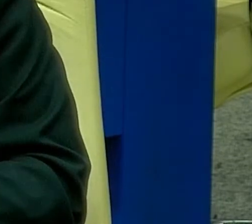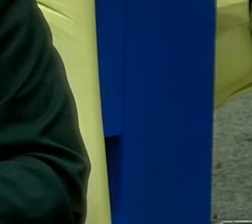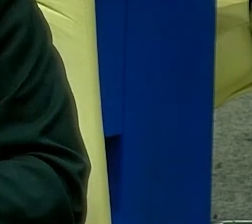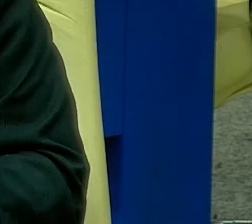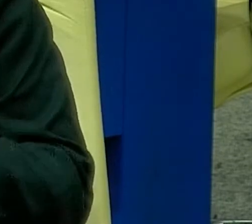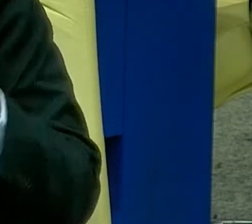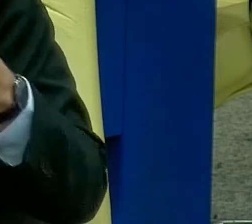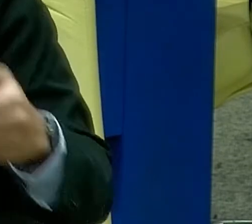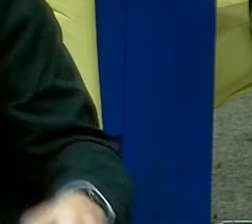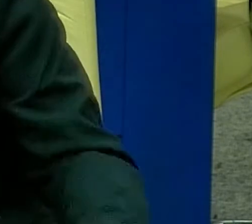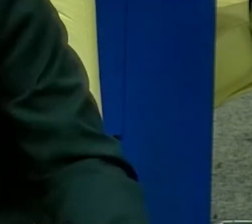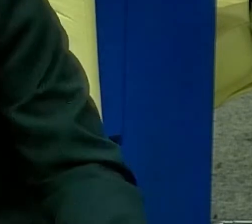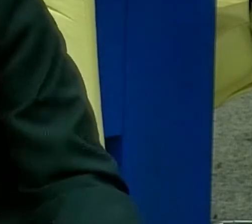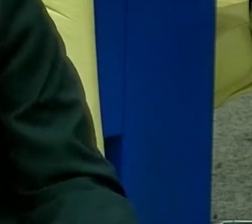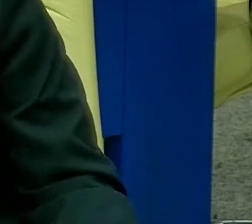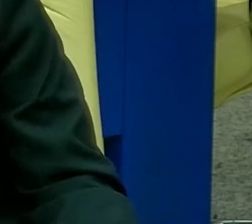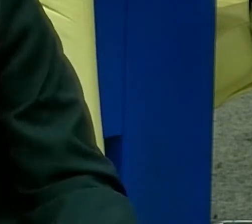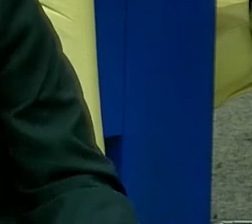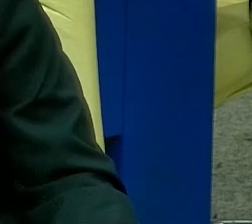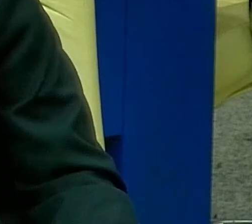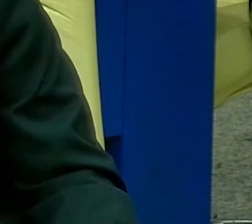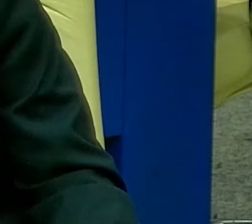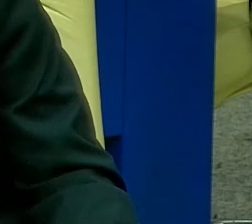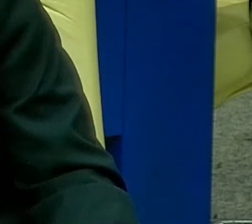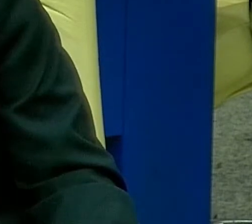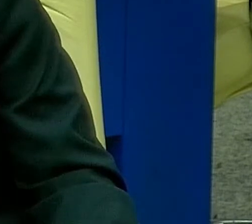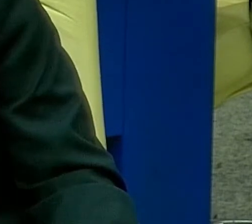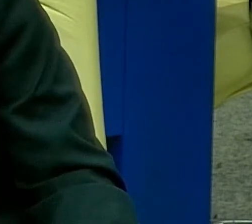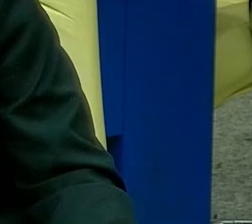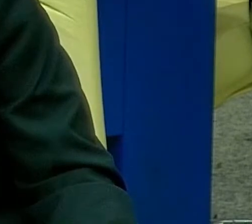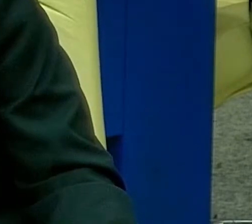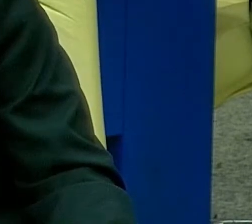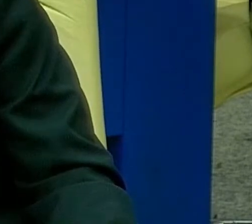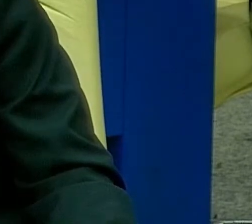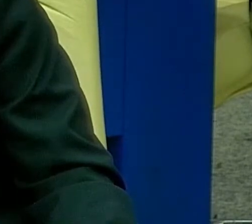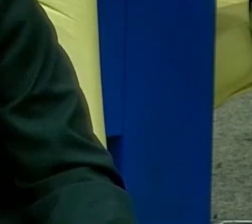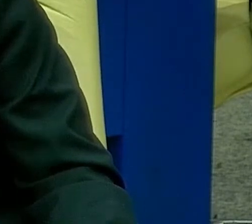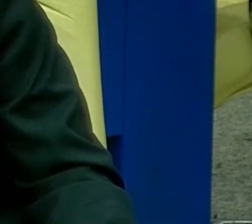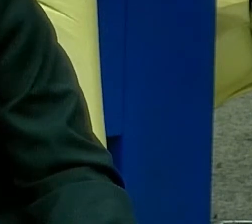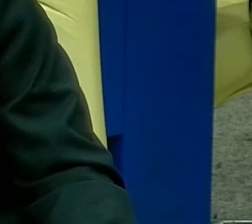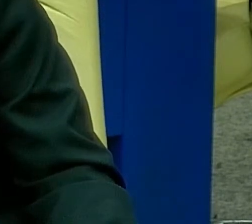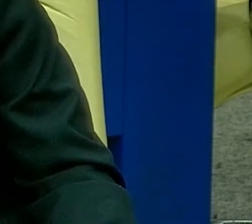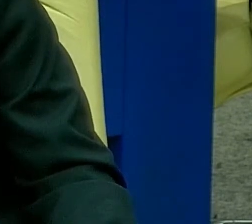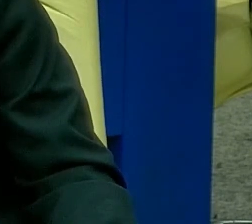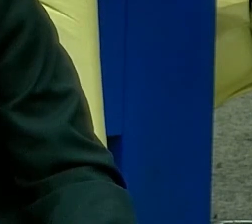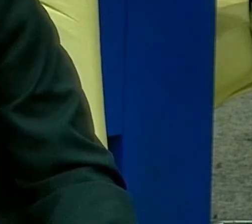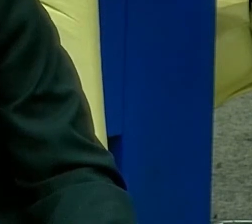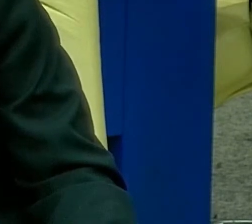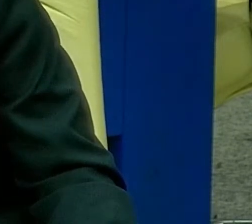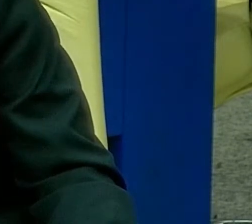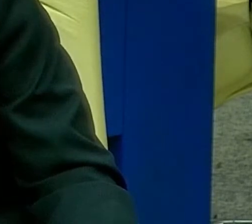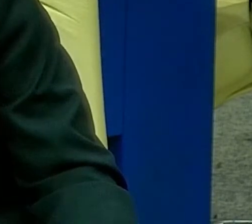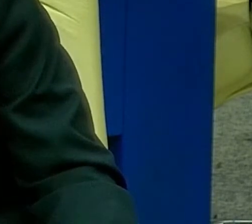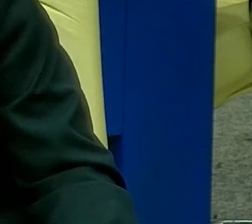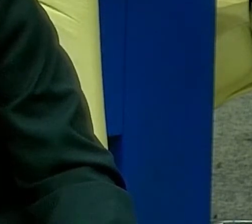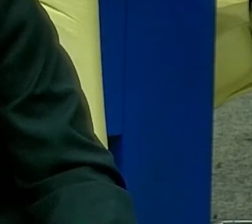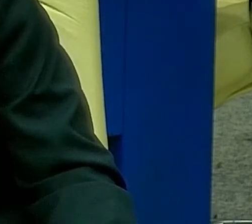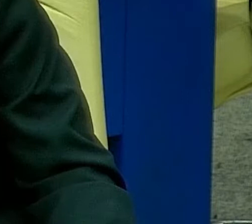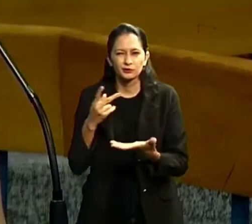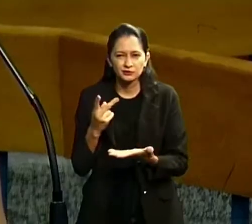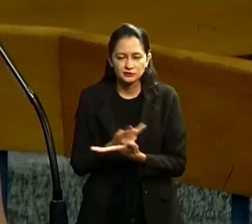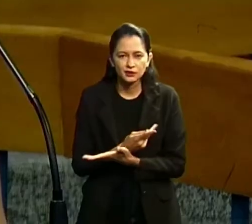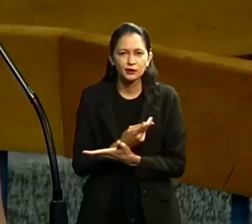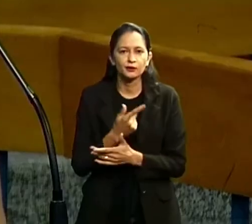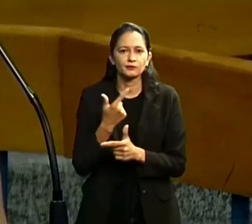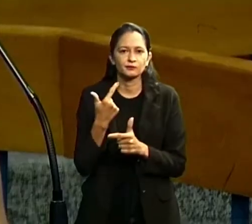algum tempo, acompanho a sua trajetória e por isso eu tenho a obrigação de solidarizar com você, com o fato